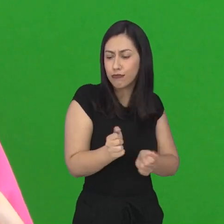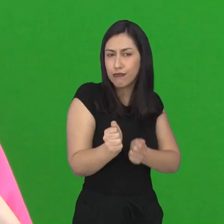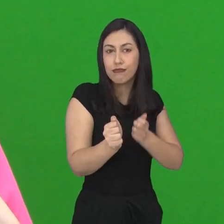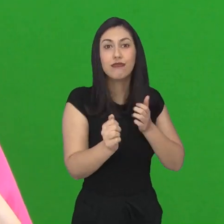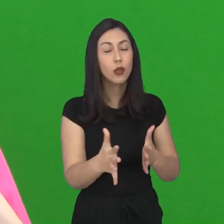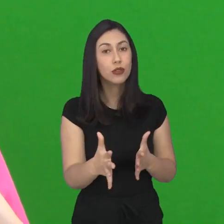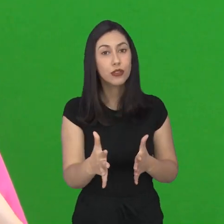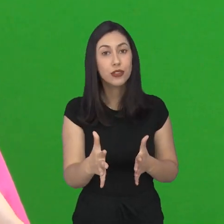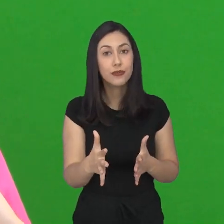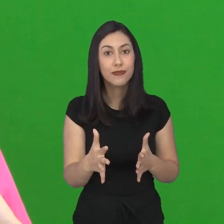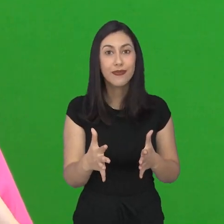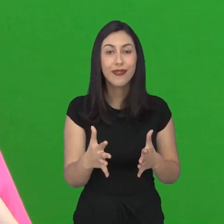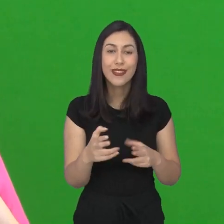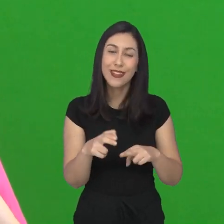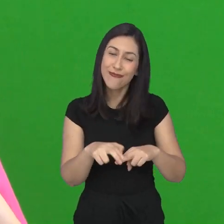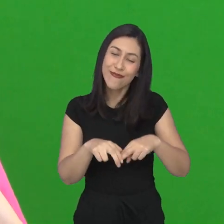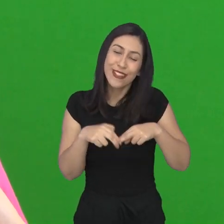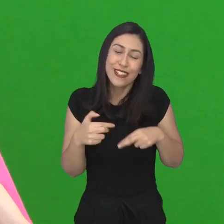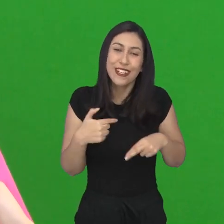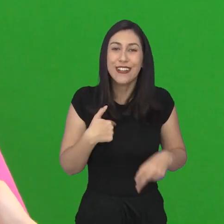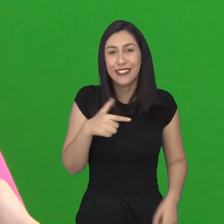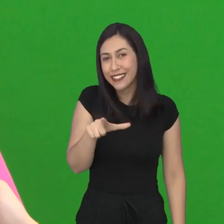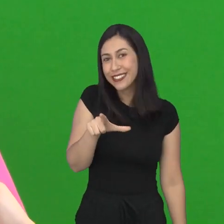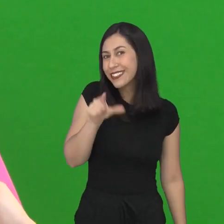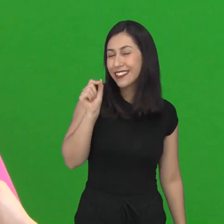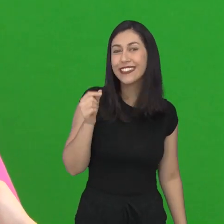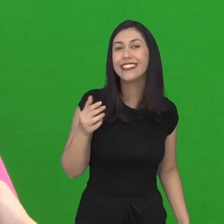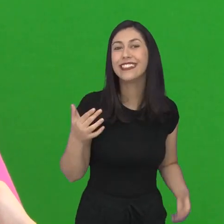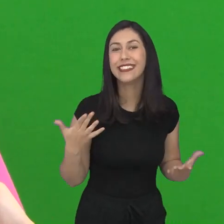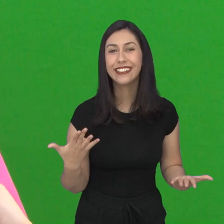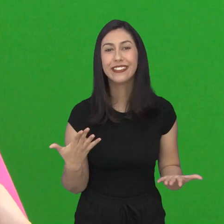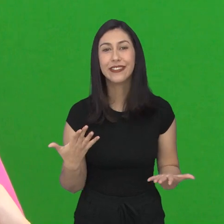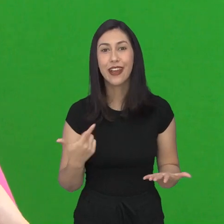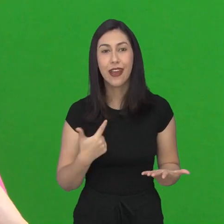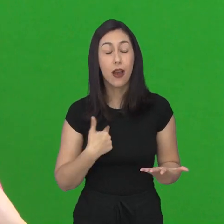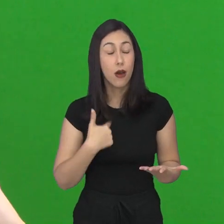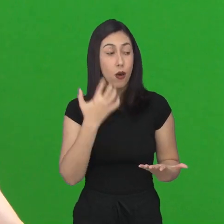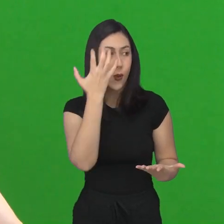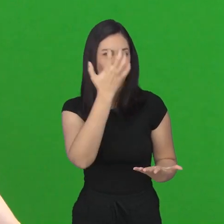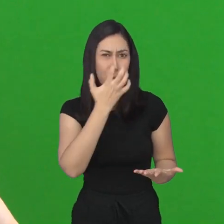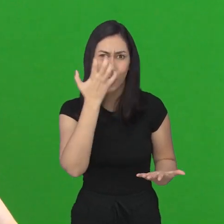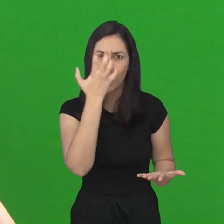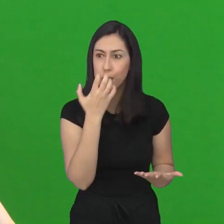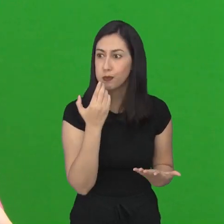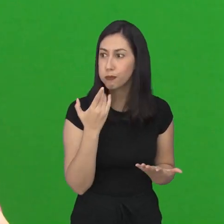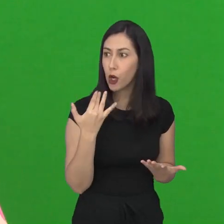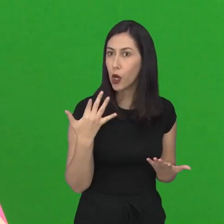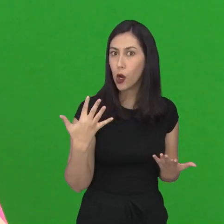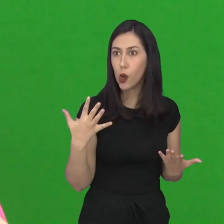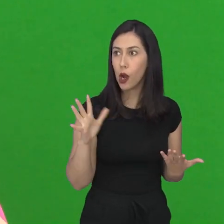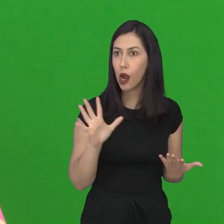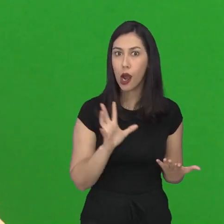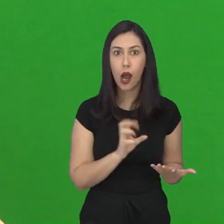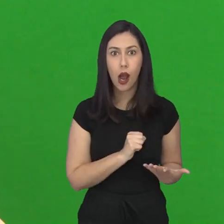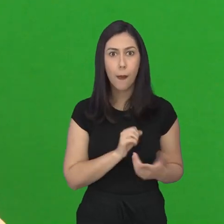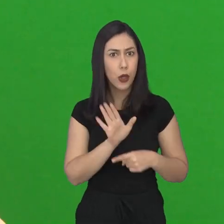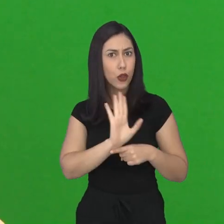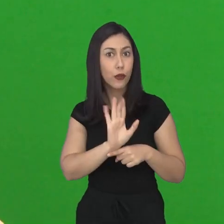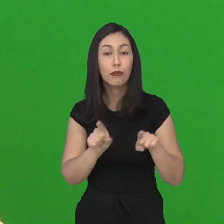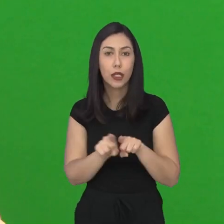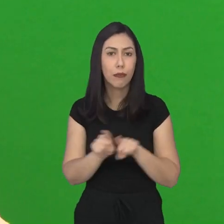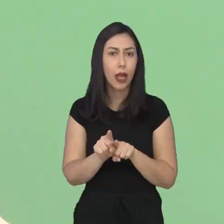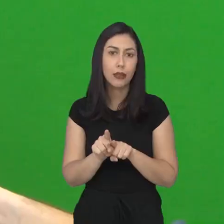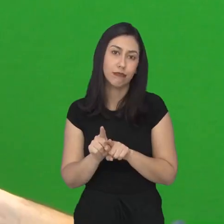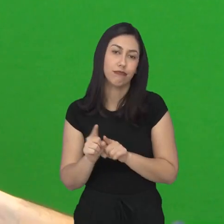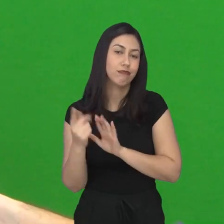age no filme. É por isso que eu escolhi o Gato da Alice. Ele me encanta demais, as cores me encantam, tanto do filme quanto